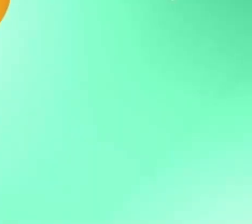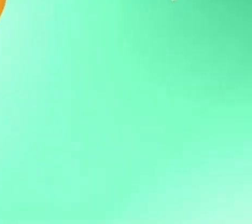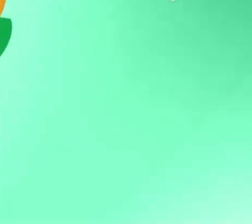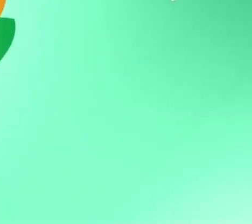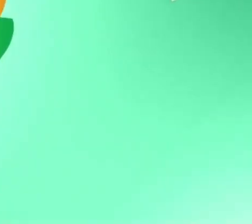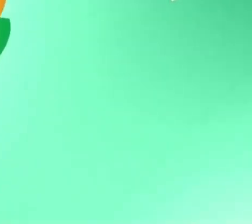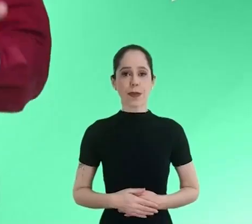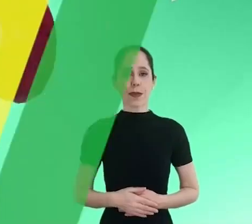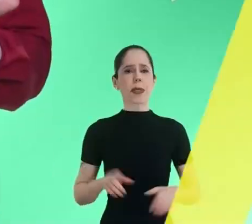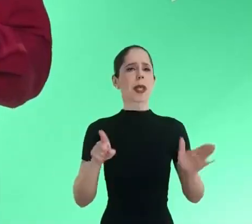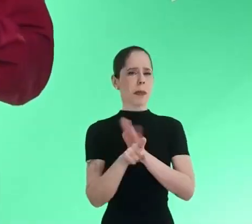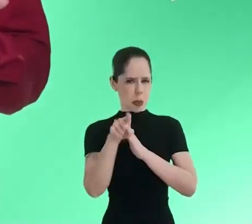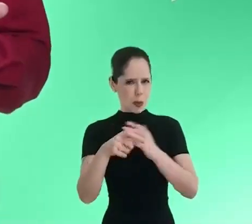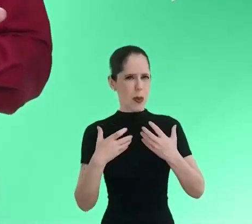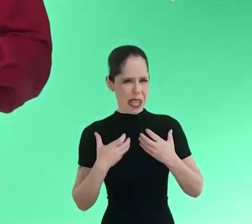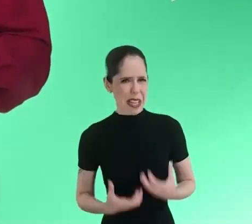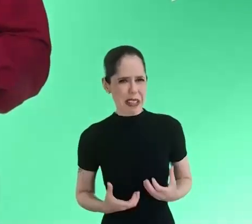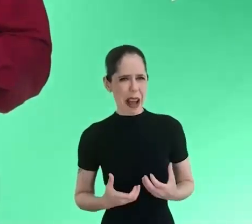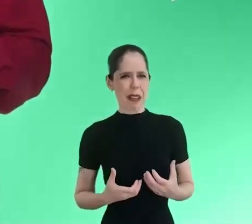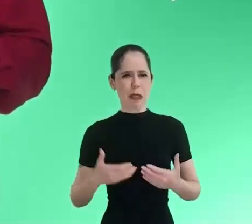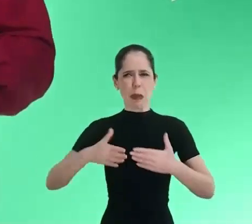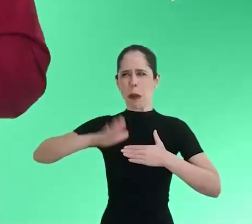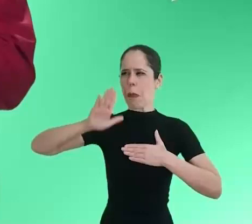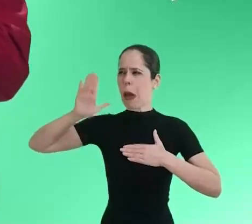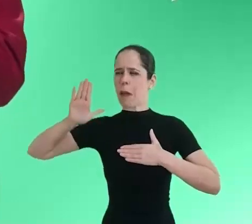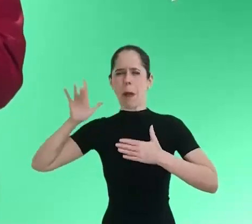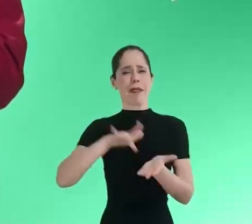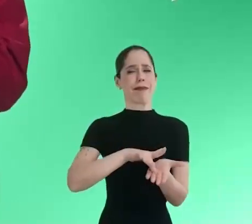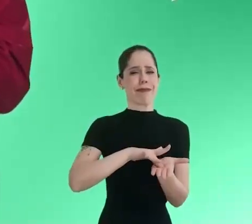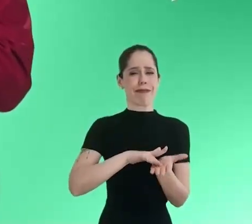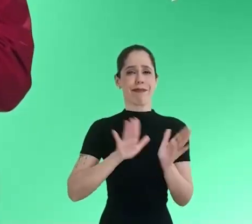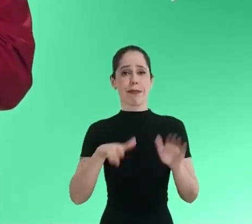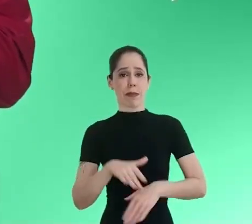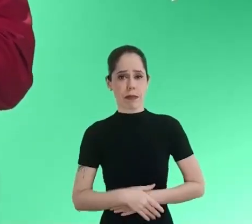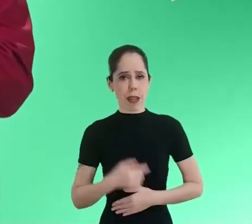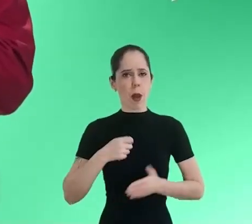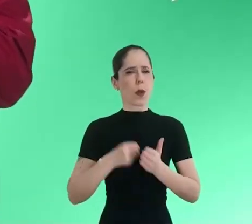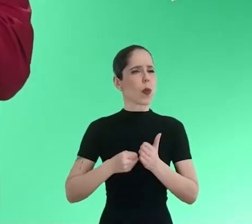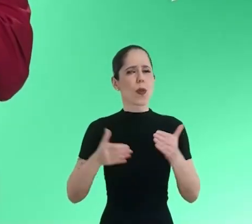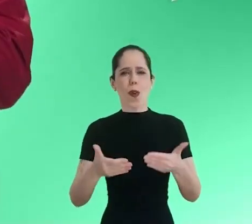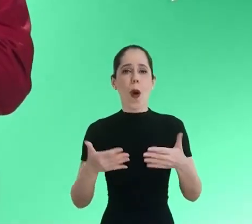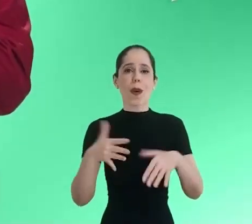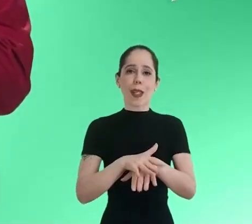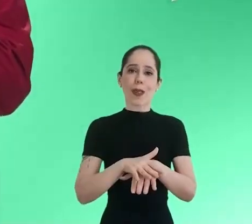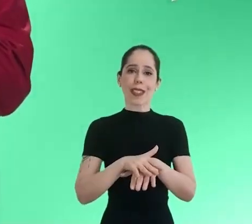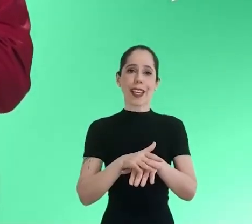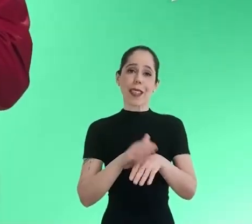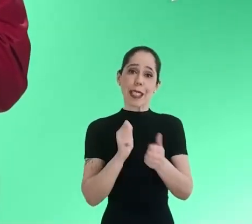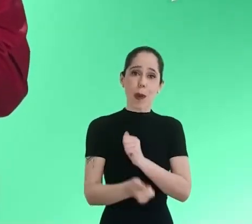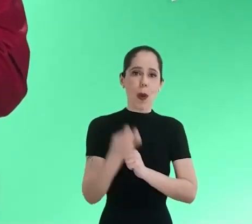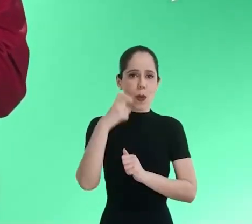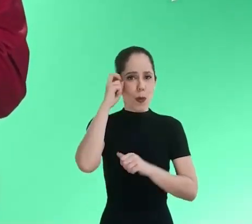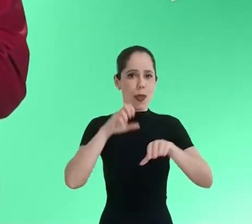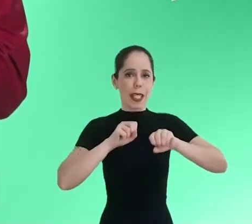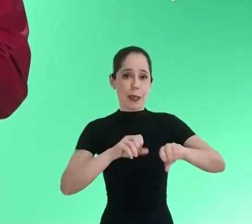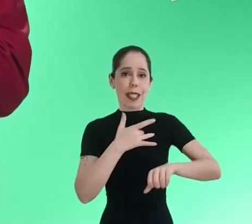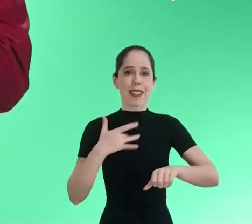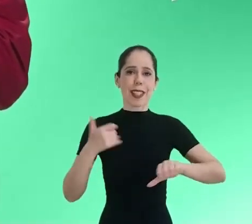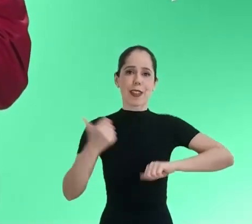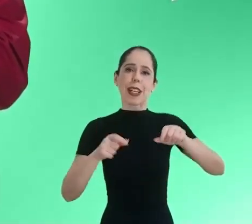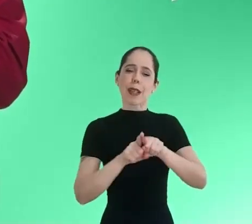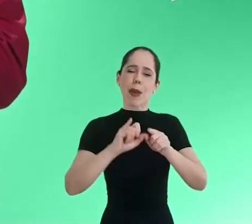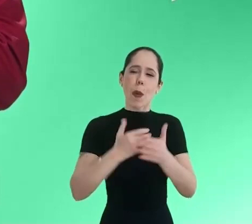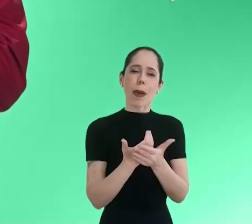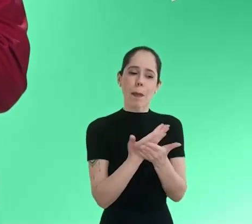5533. Está cansado de falsas promessas? Luto por inclusão, esporte, cultura e educação, saúde de